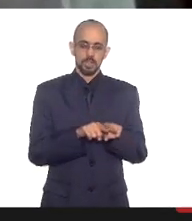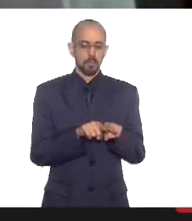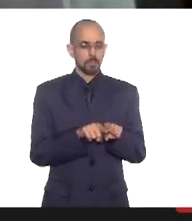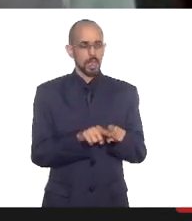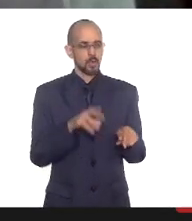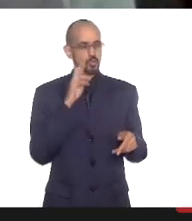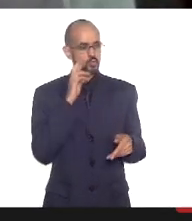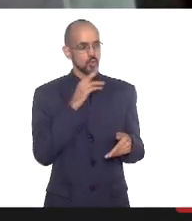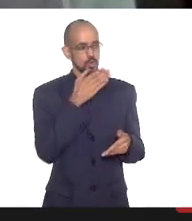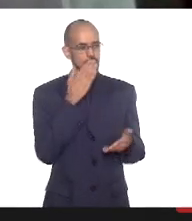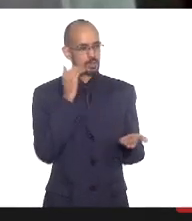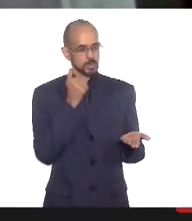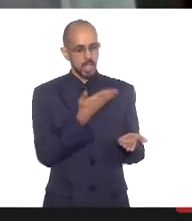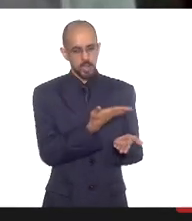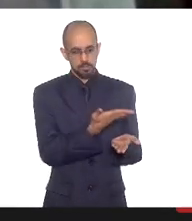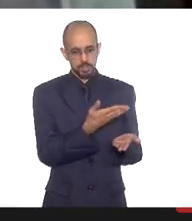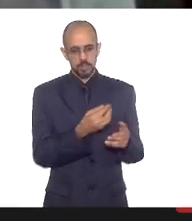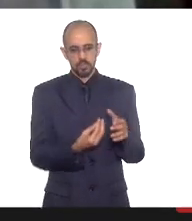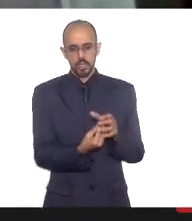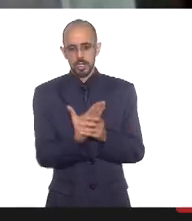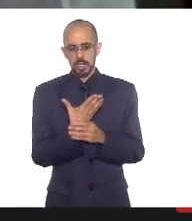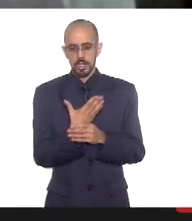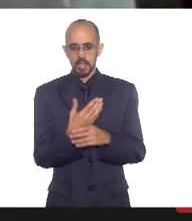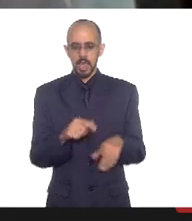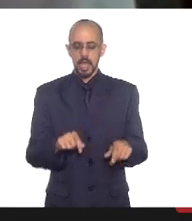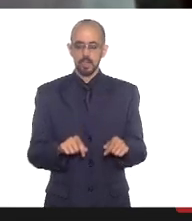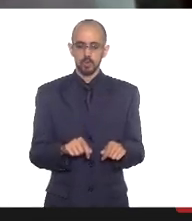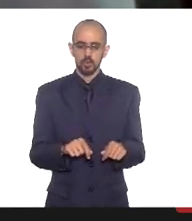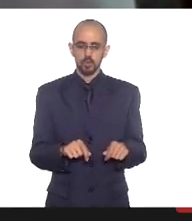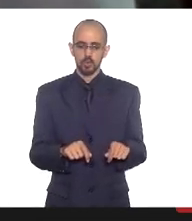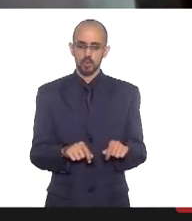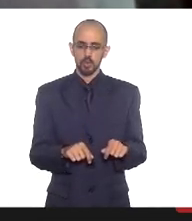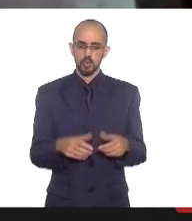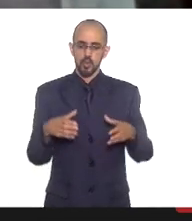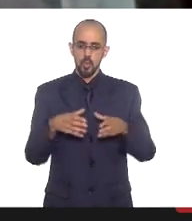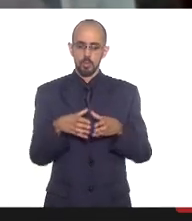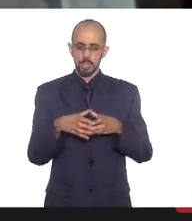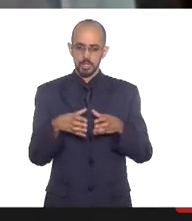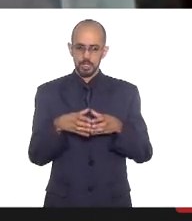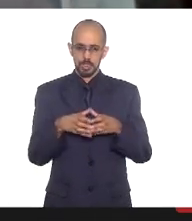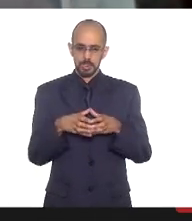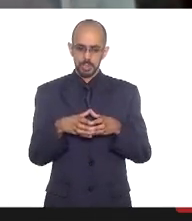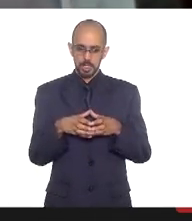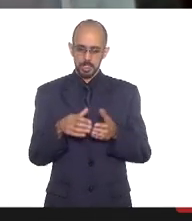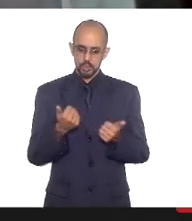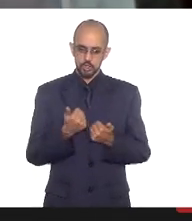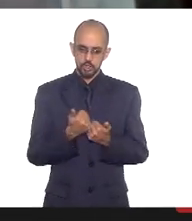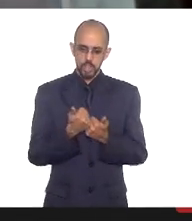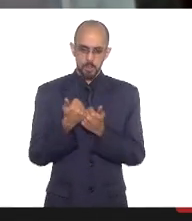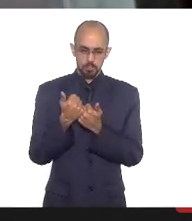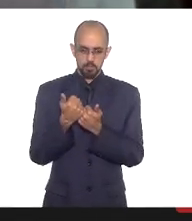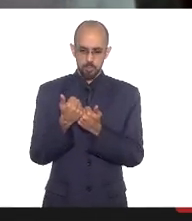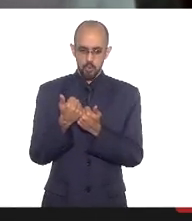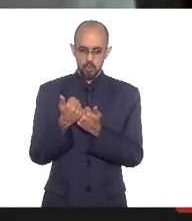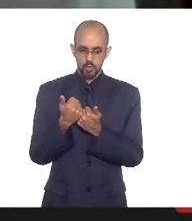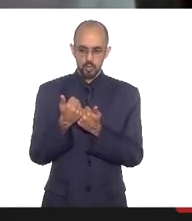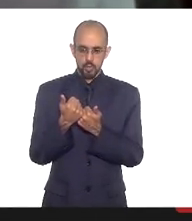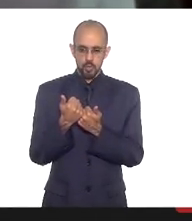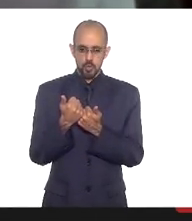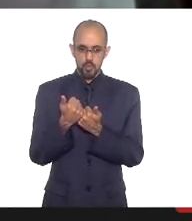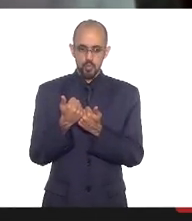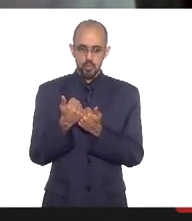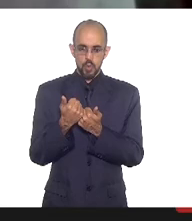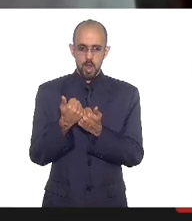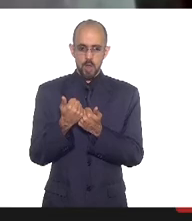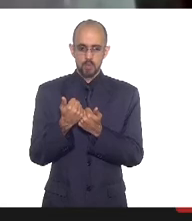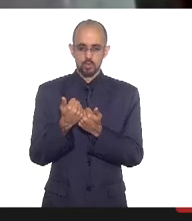foi montado por vejo o cometer de apoio não ao